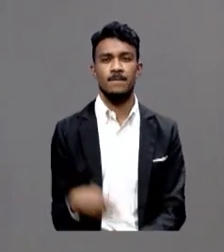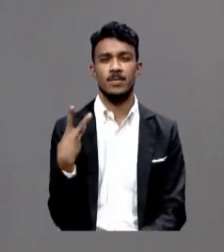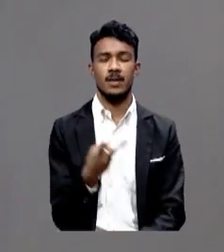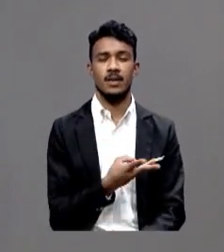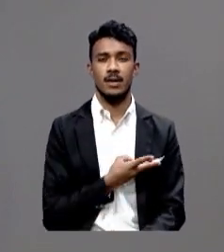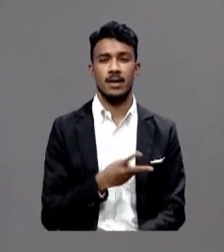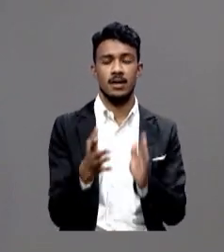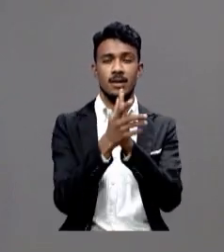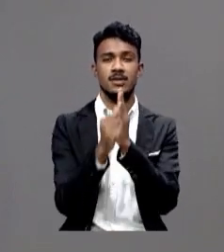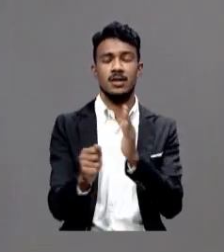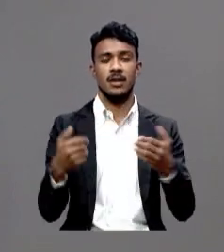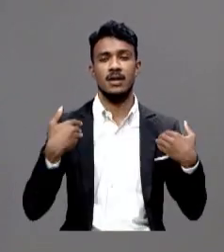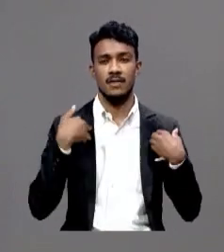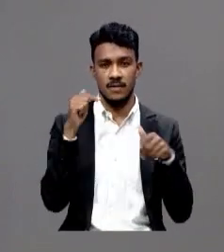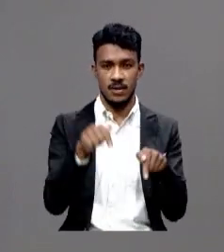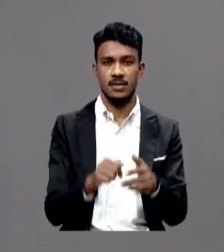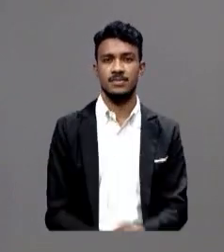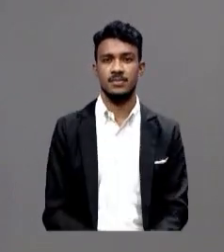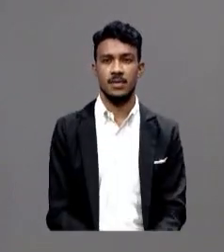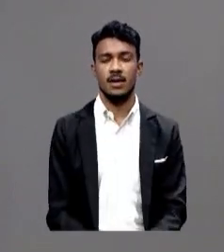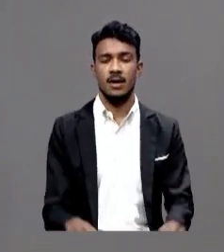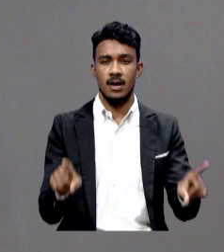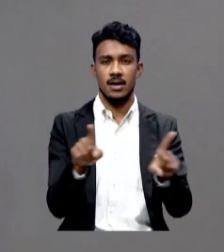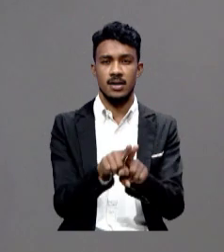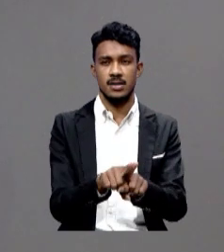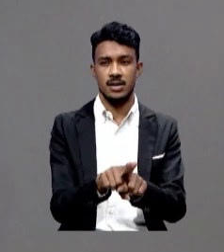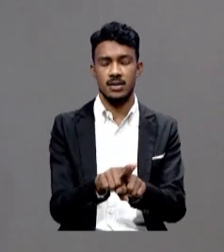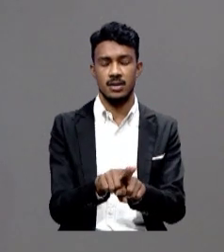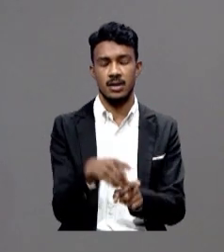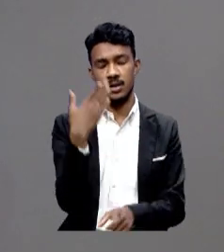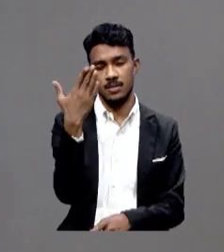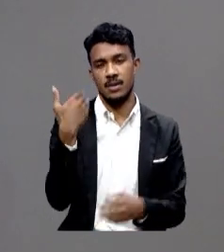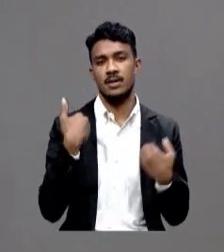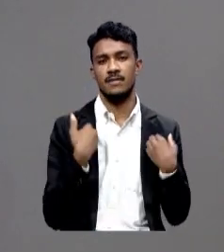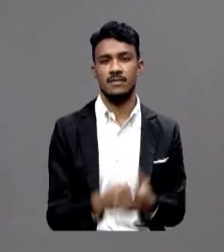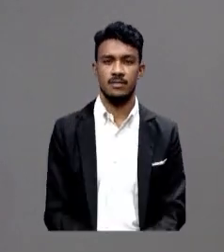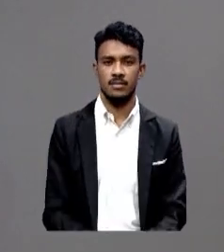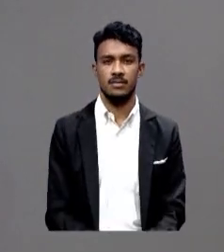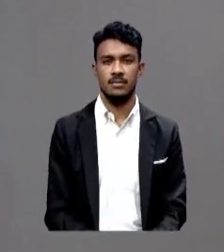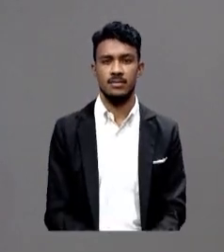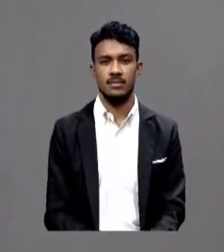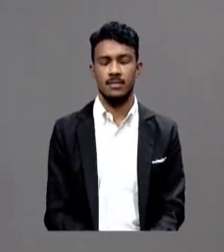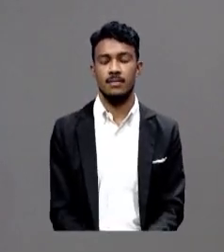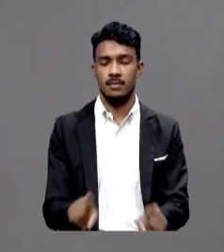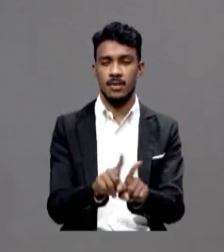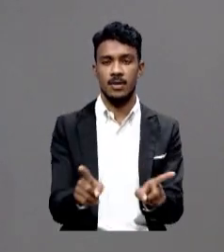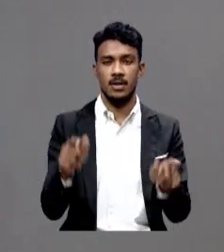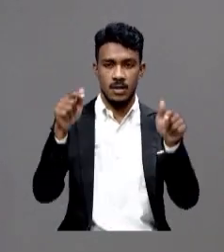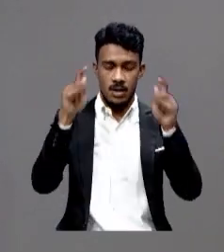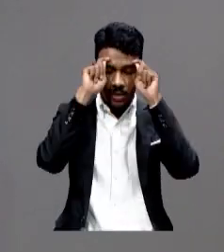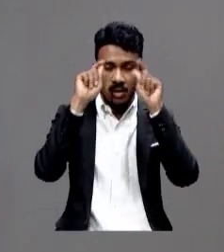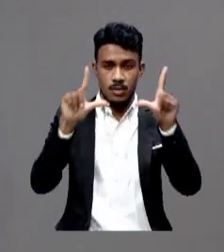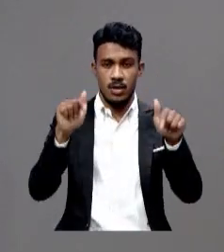fasilitari ihe nene minus liu hana san kemoterapi wan sira mos enela iha mai be timur idane